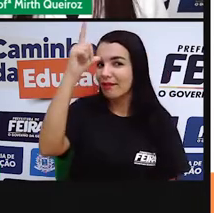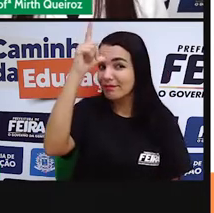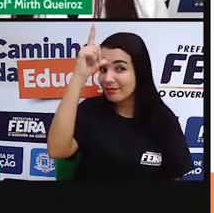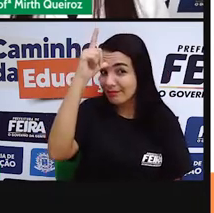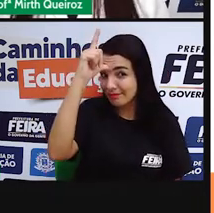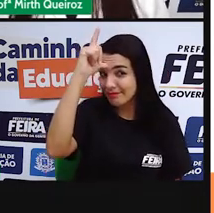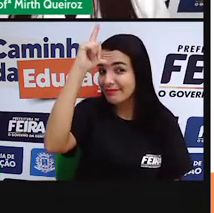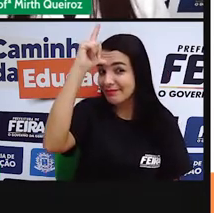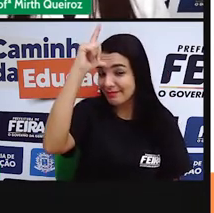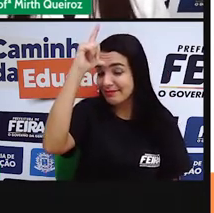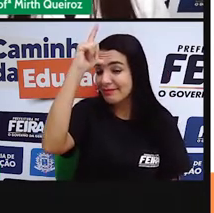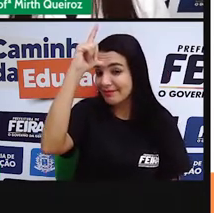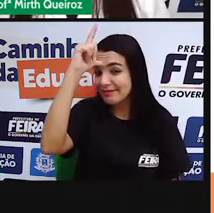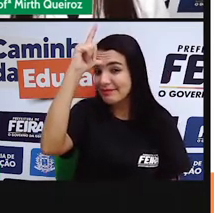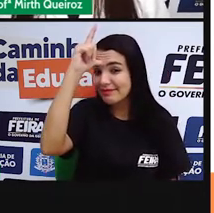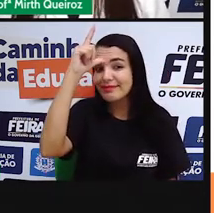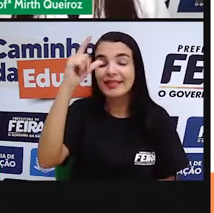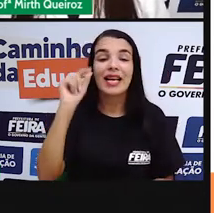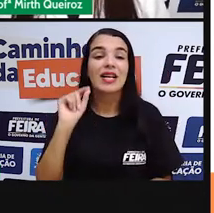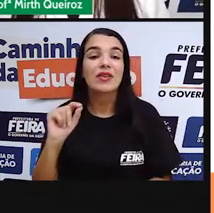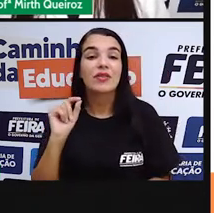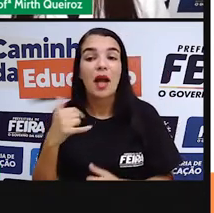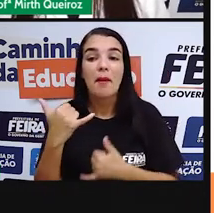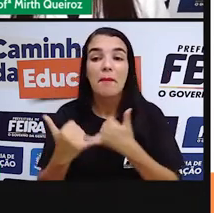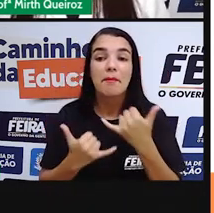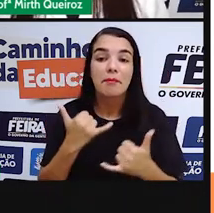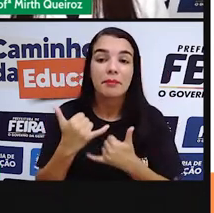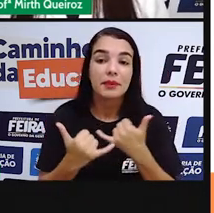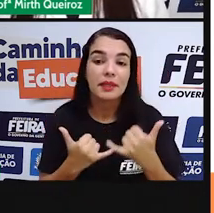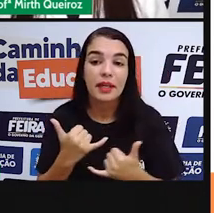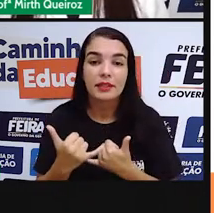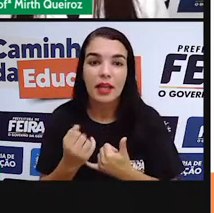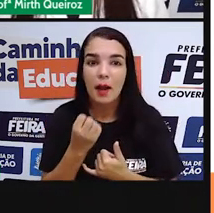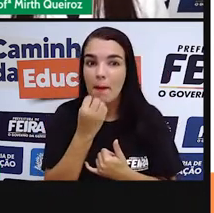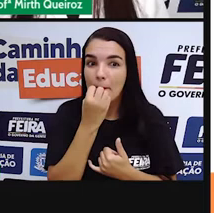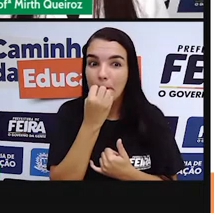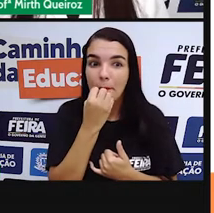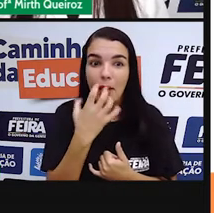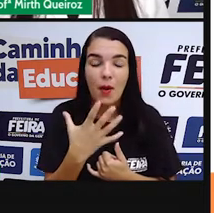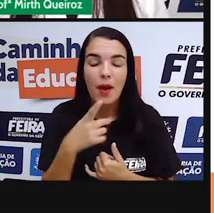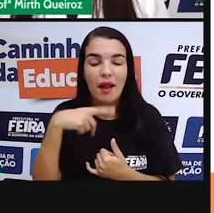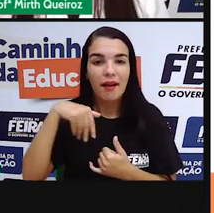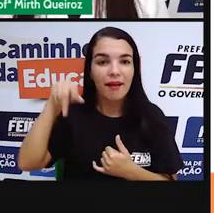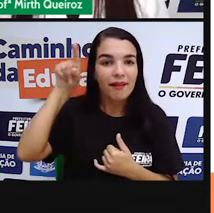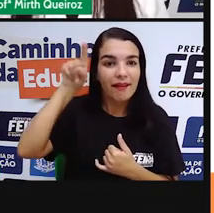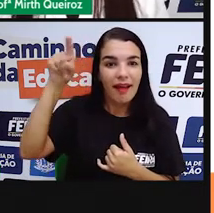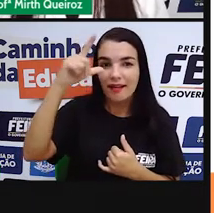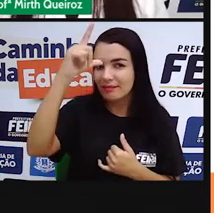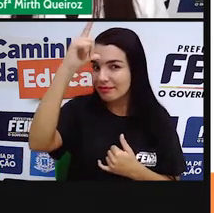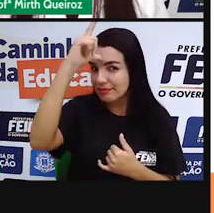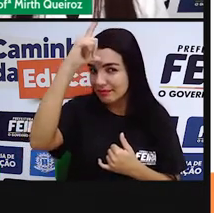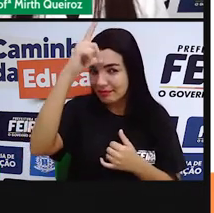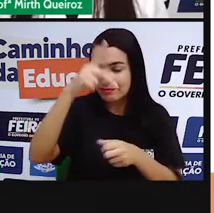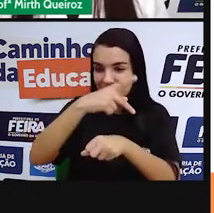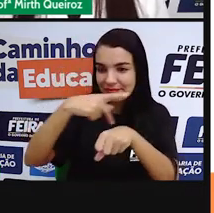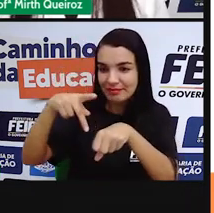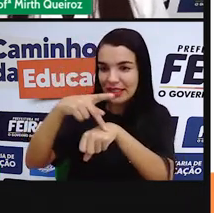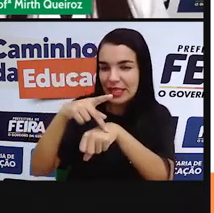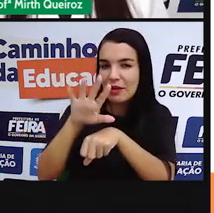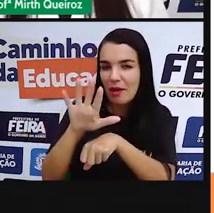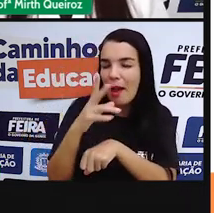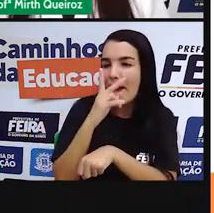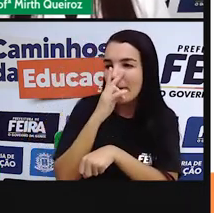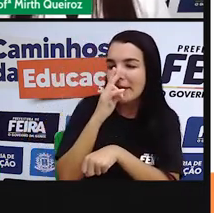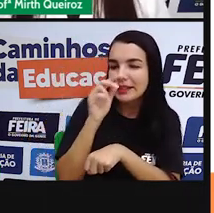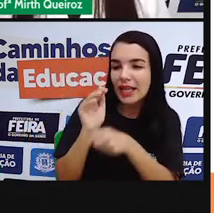brincadeira alemã, né? Uma brincadeira muito popular entre as crianças alemãs, parece com o nosso esconde-esconde, mas é